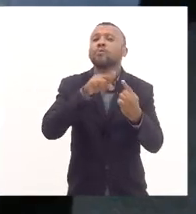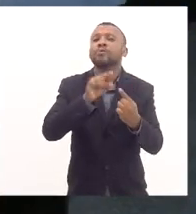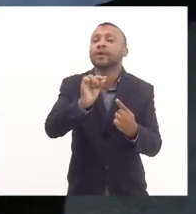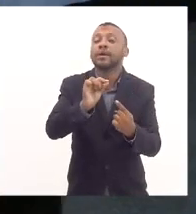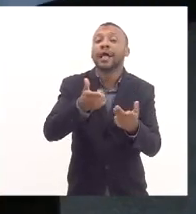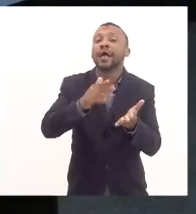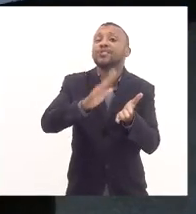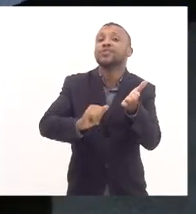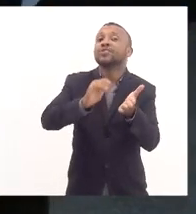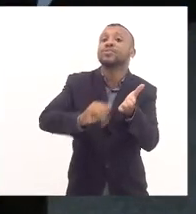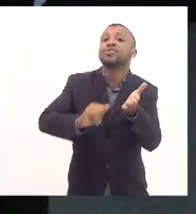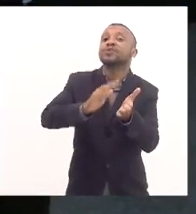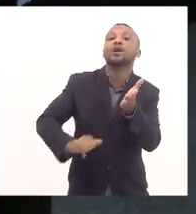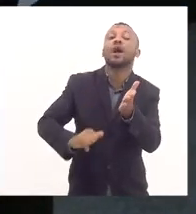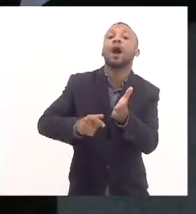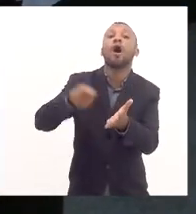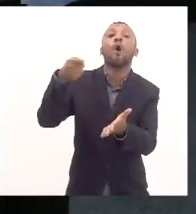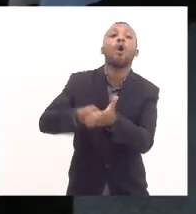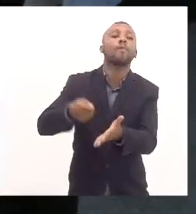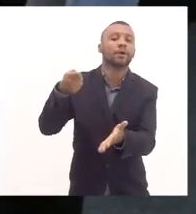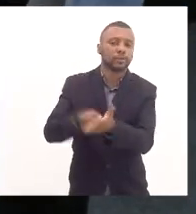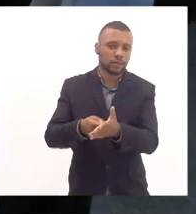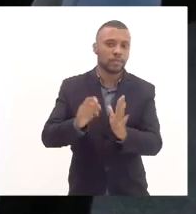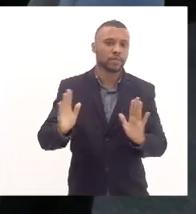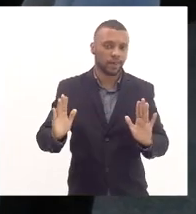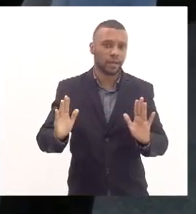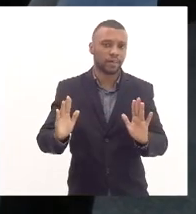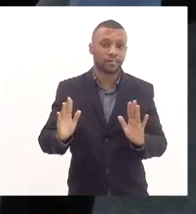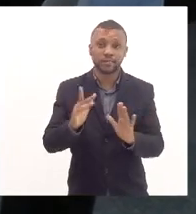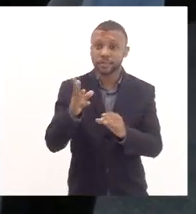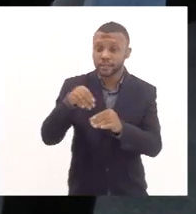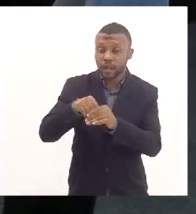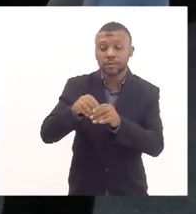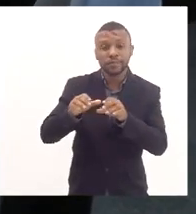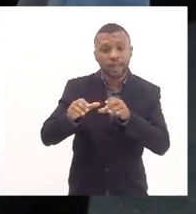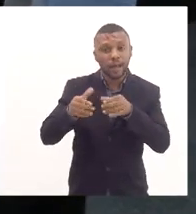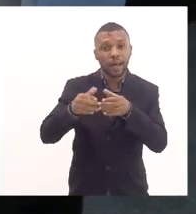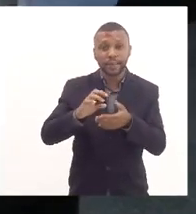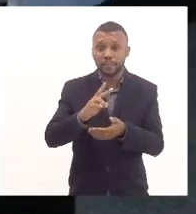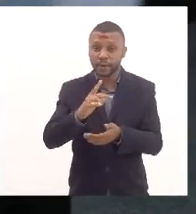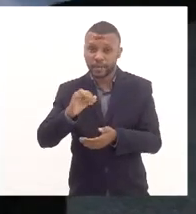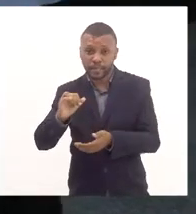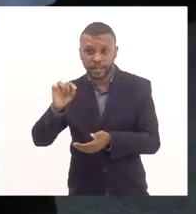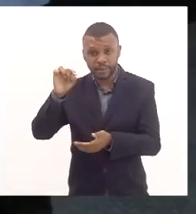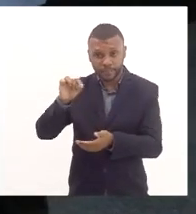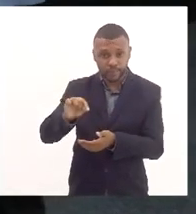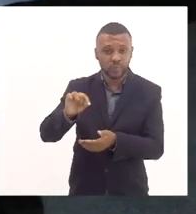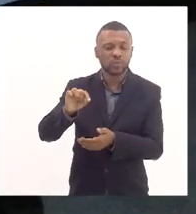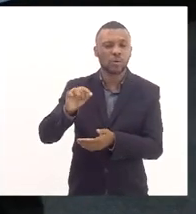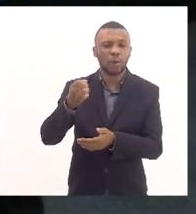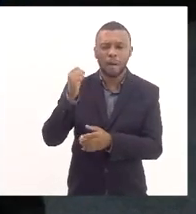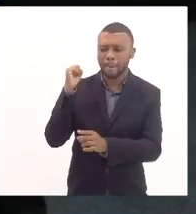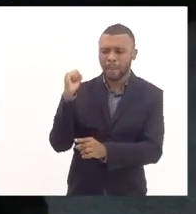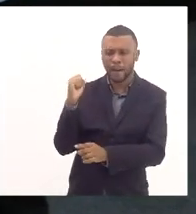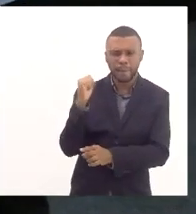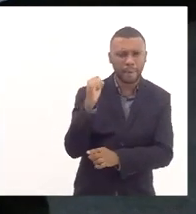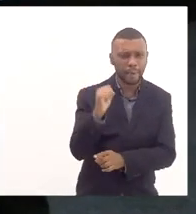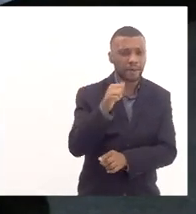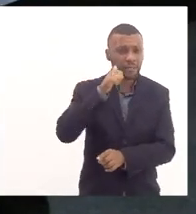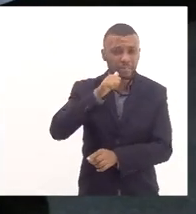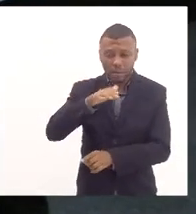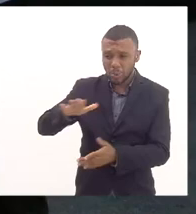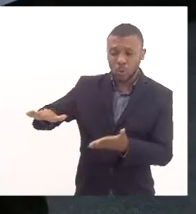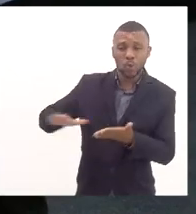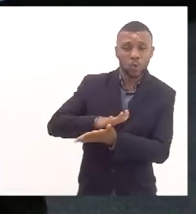era tira obrigatoriedade e na CPI do feminicídio eu pude sentir de pé a